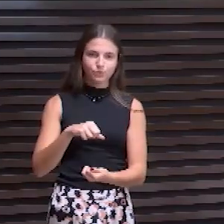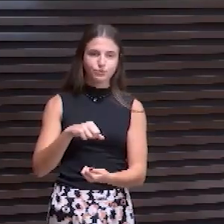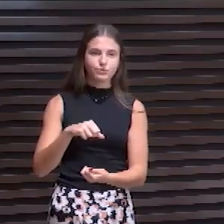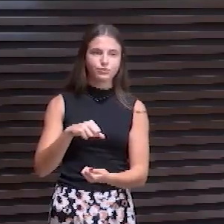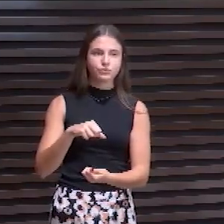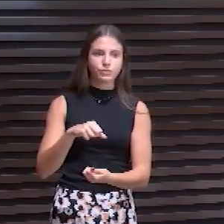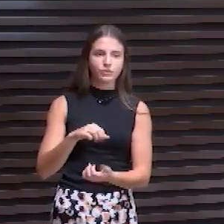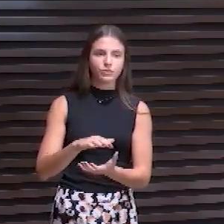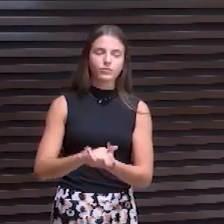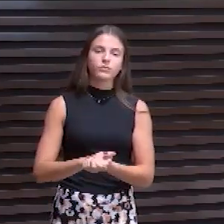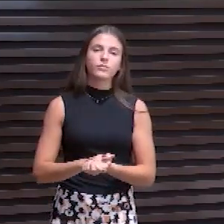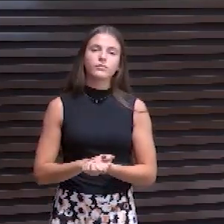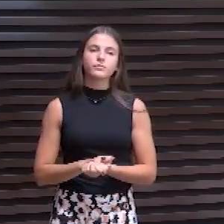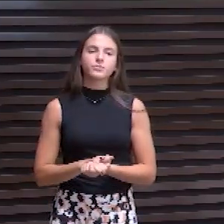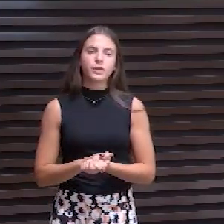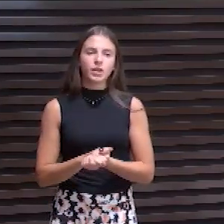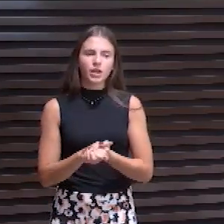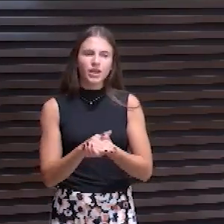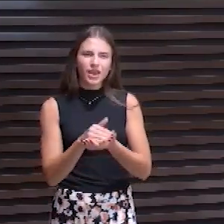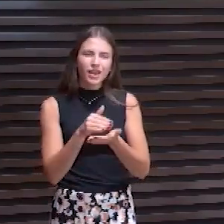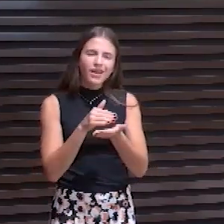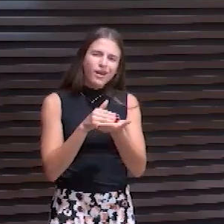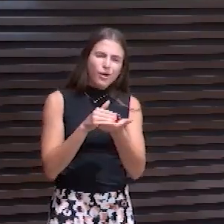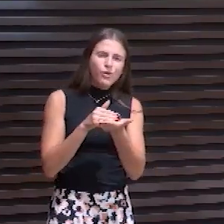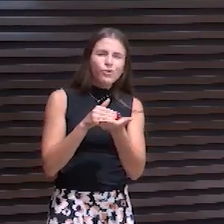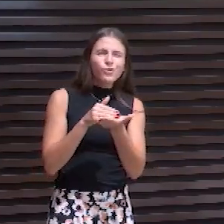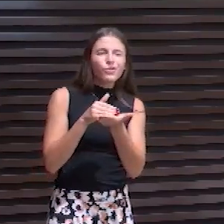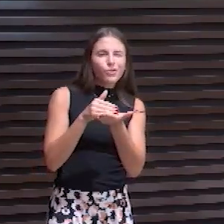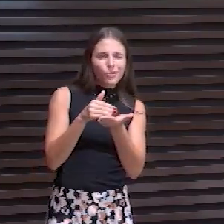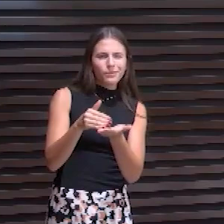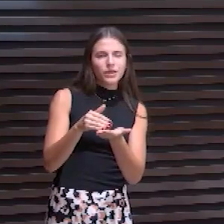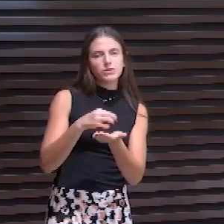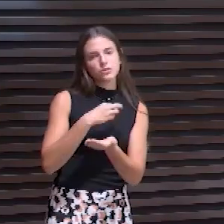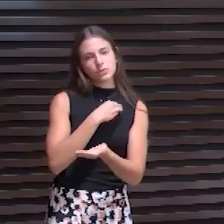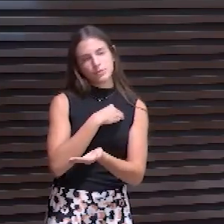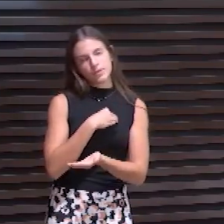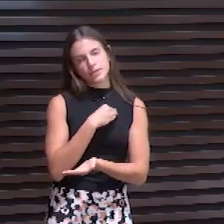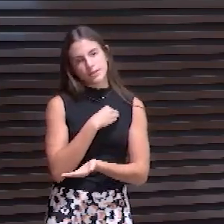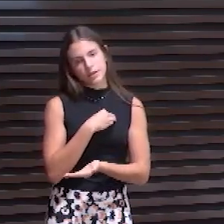E aqui é bem o começo do seu ministério terreno.